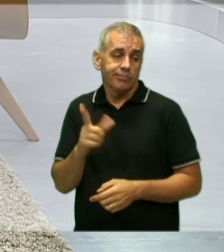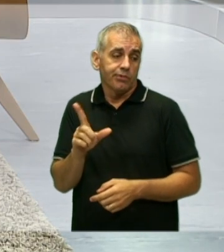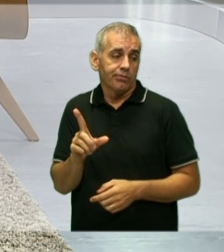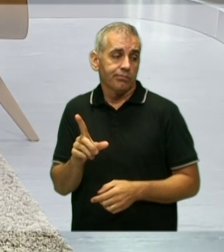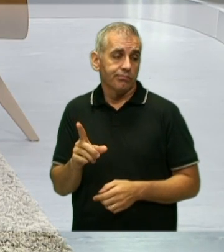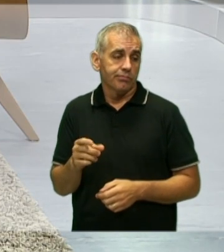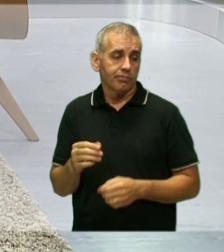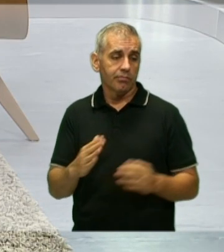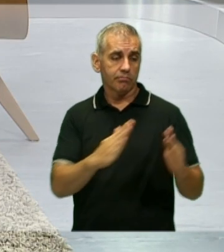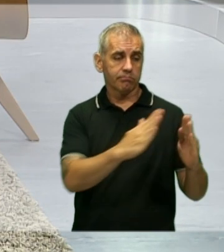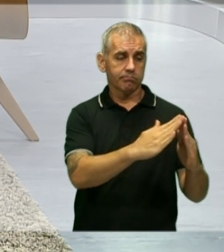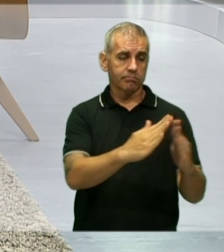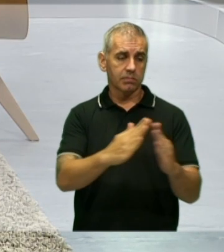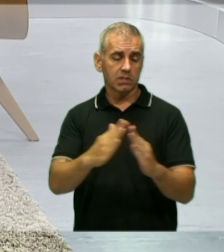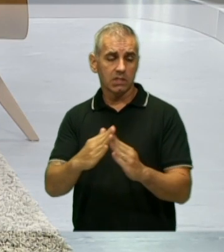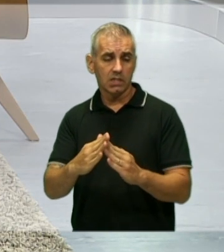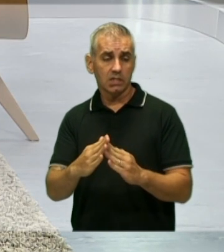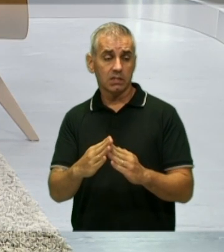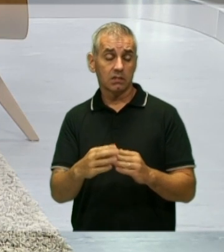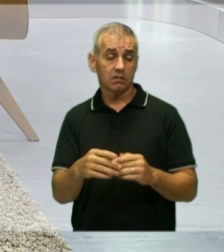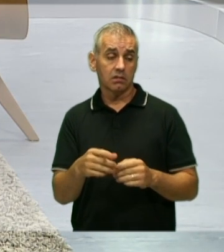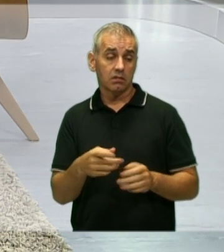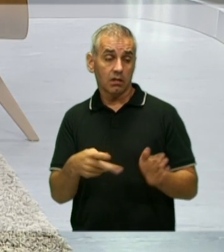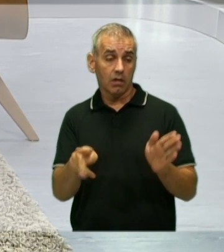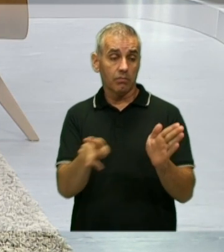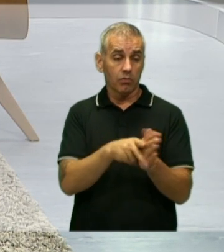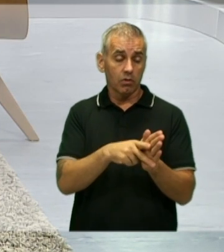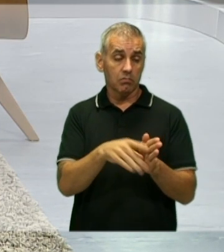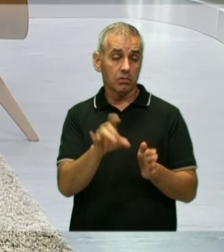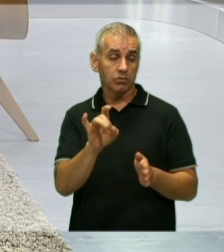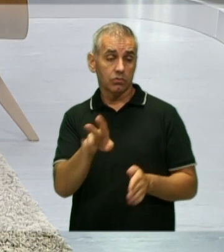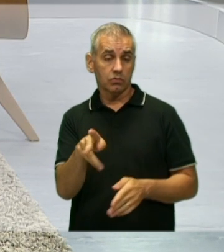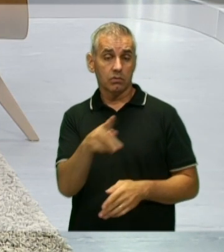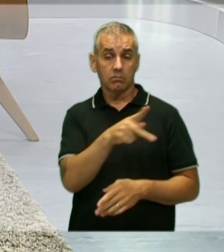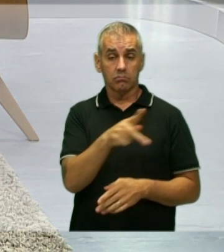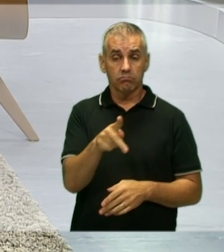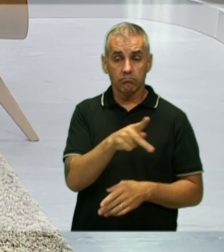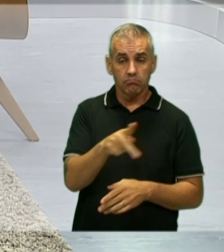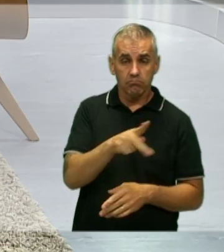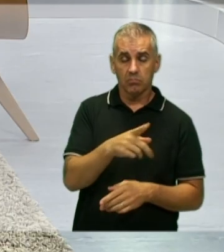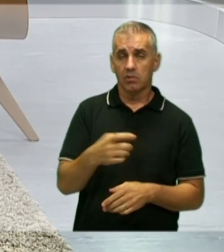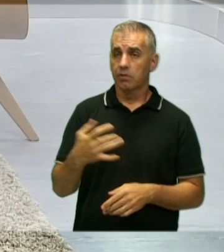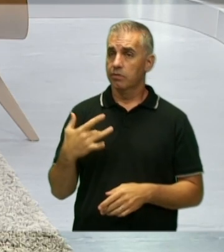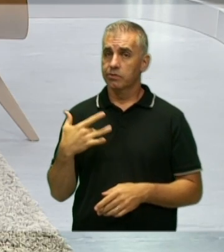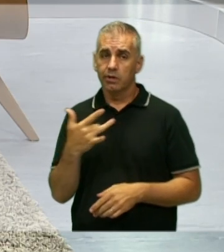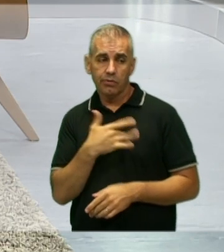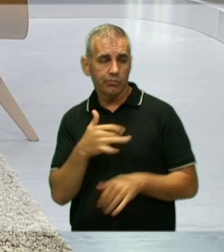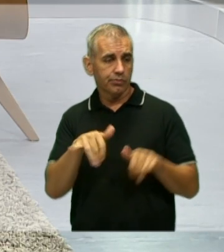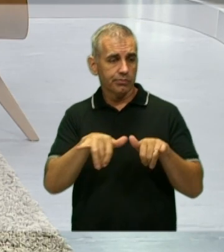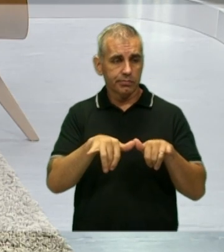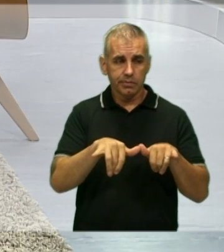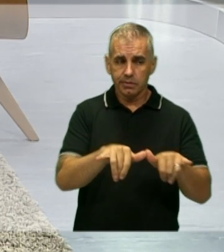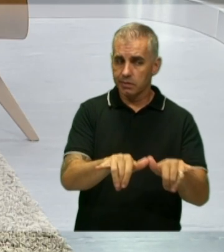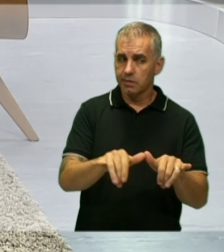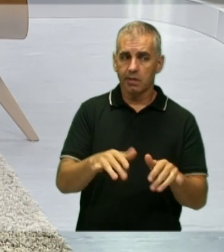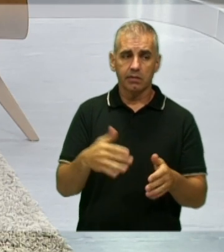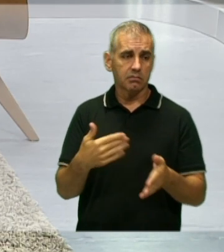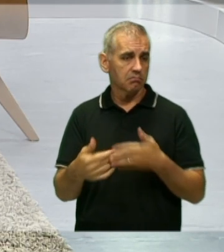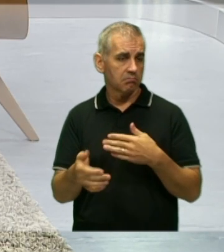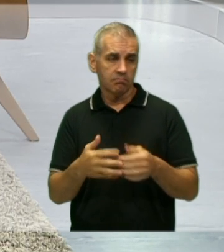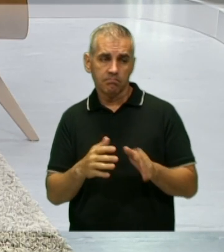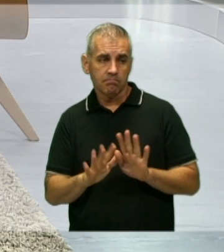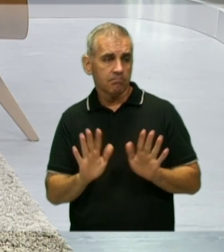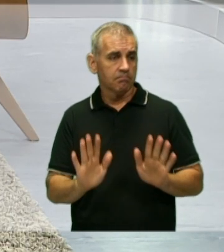e servidores públicos que atendam toda a ramificação de servidores ou de profissionais que atuam no mercado, no comércio e que também se encontram nessa